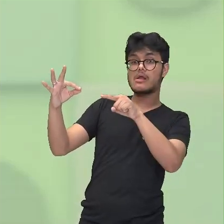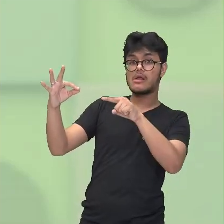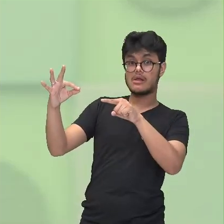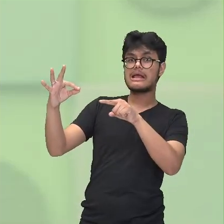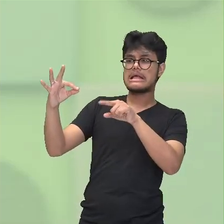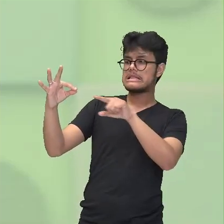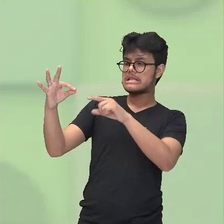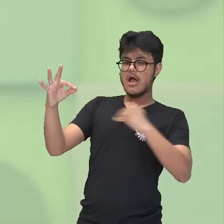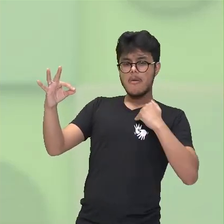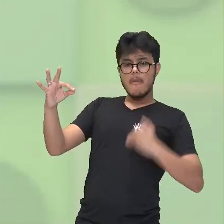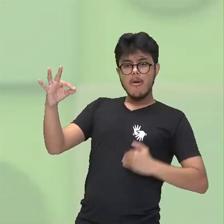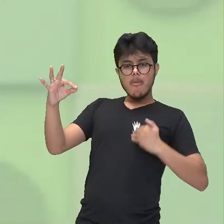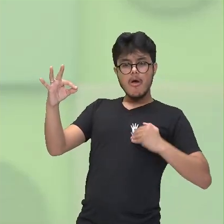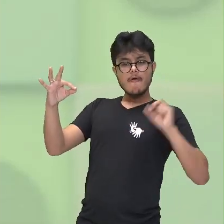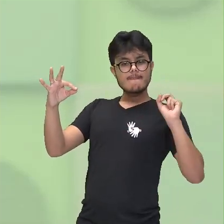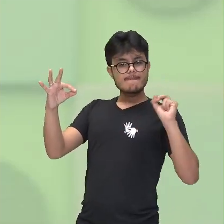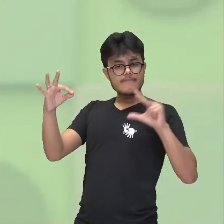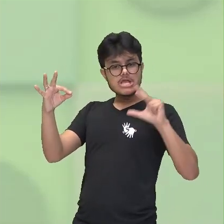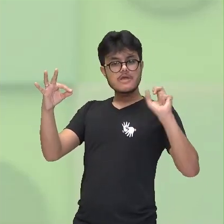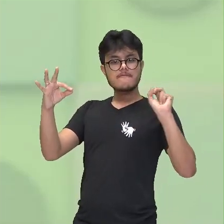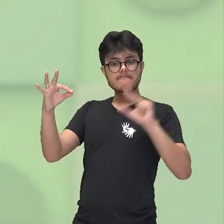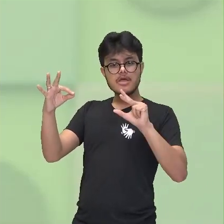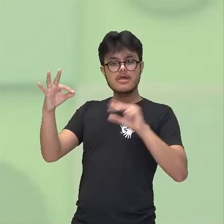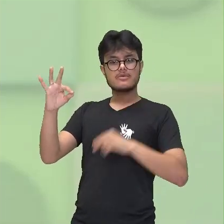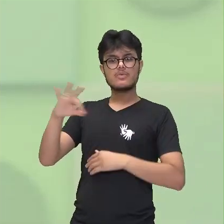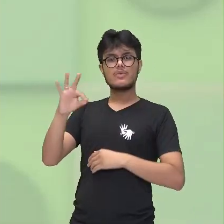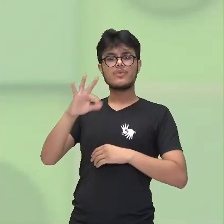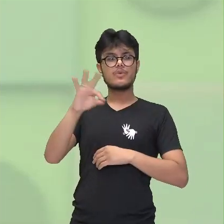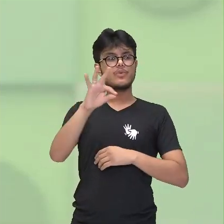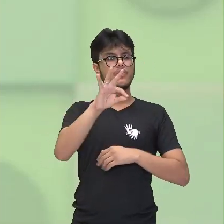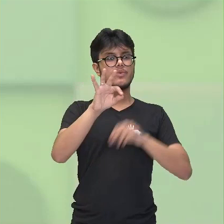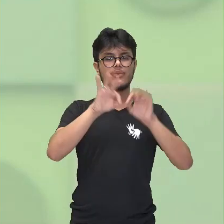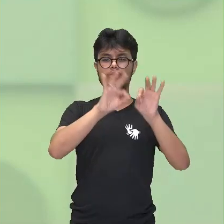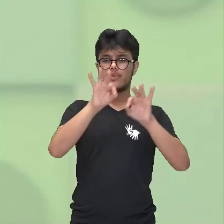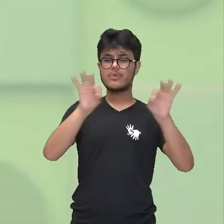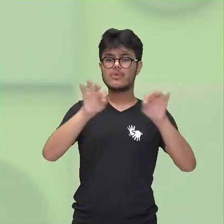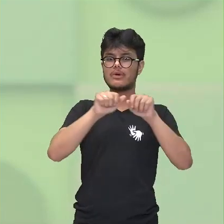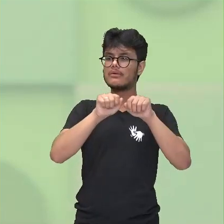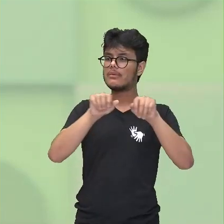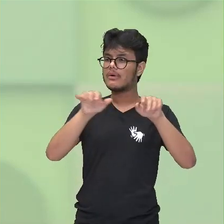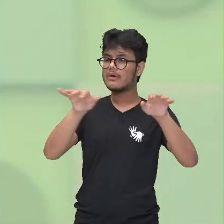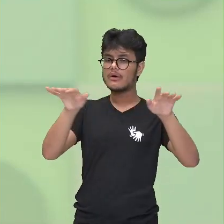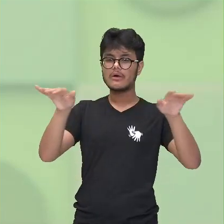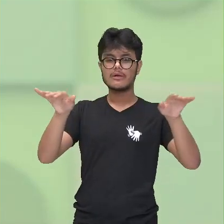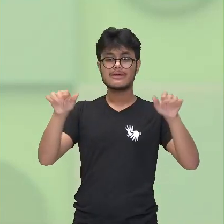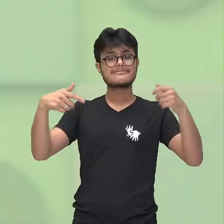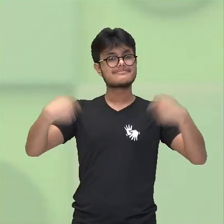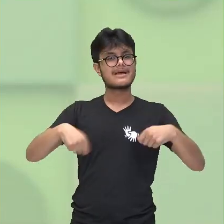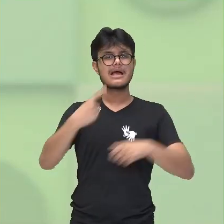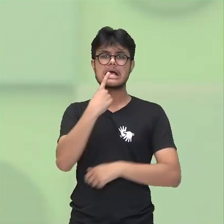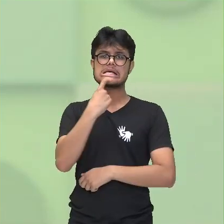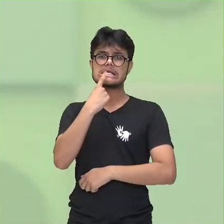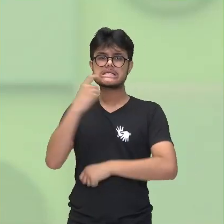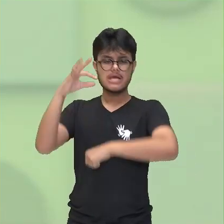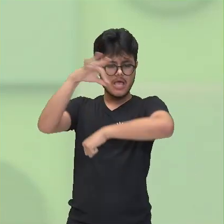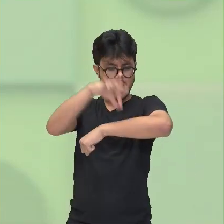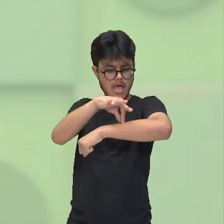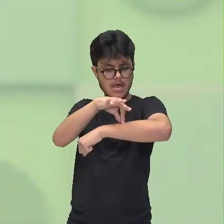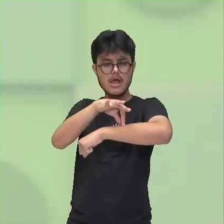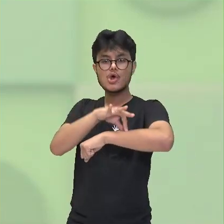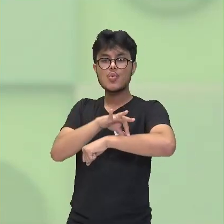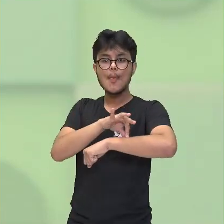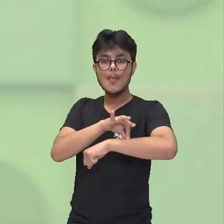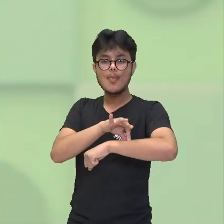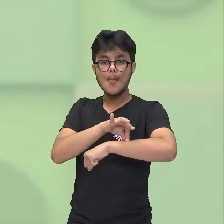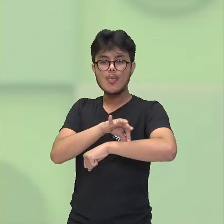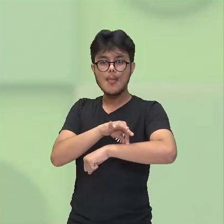relembrar que a fêmea ela precisa maturar seus ovos e para isso ela precisa do sangue. Então, ela vai ali, pica a pessoa, vai sugar o sangue.